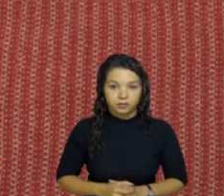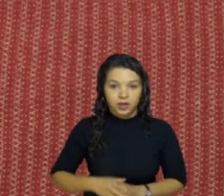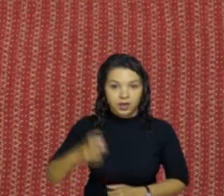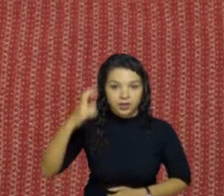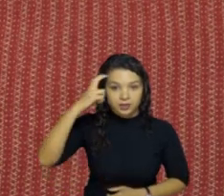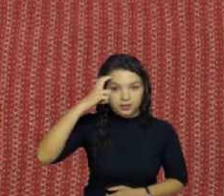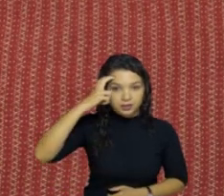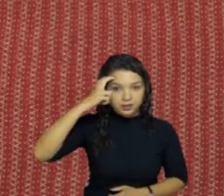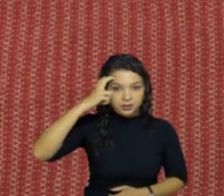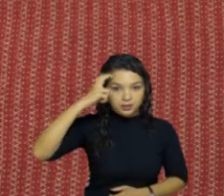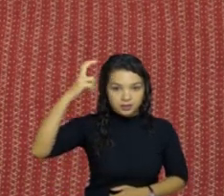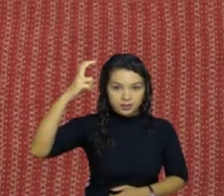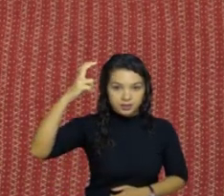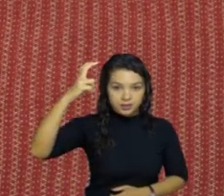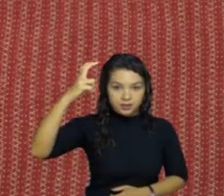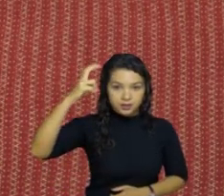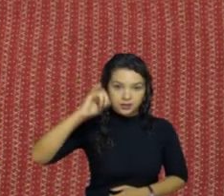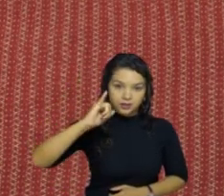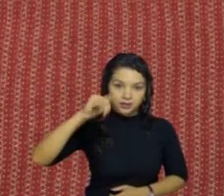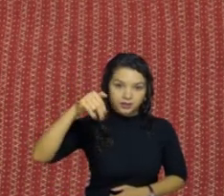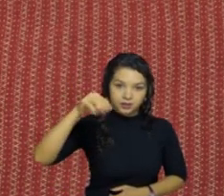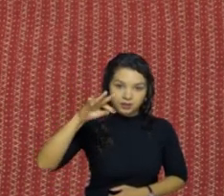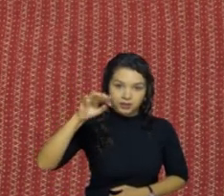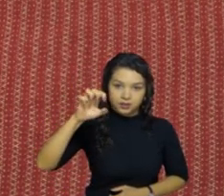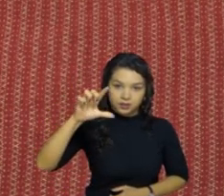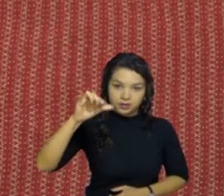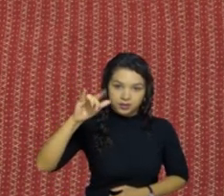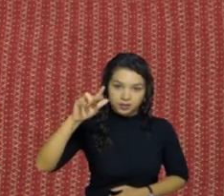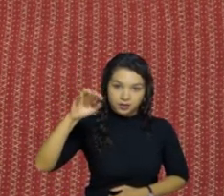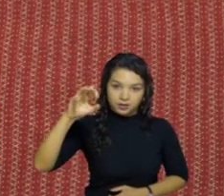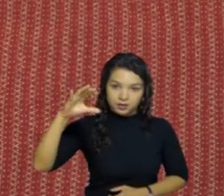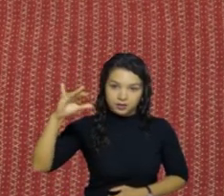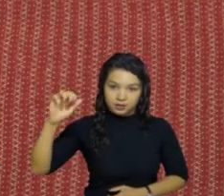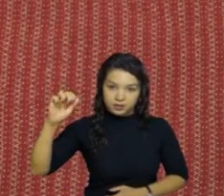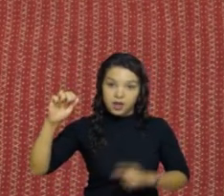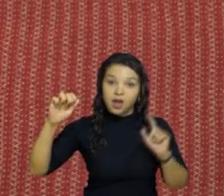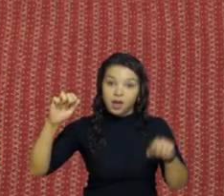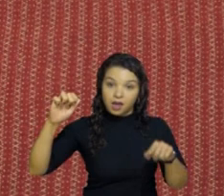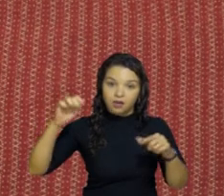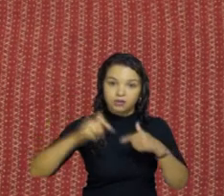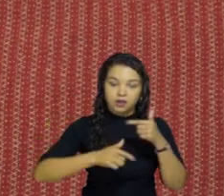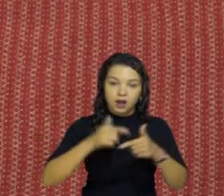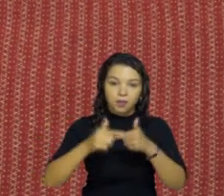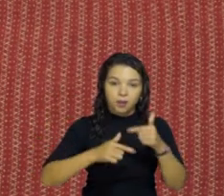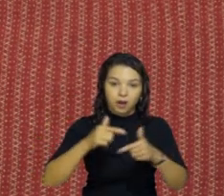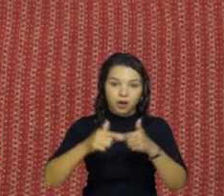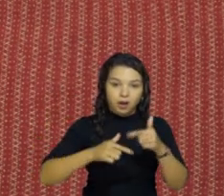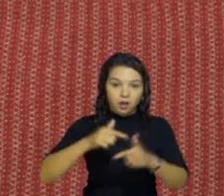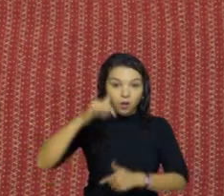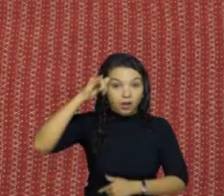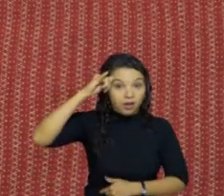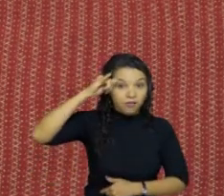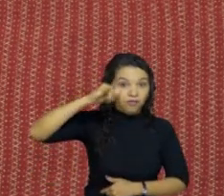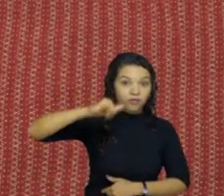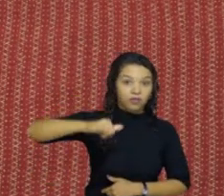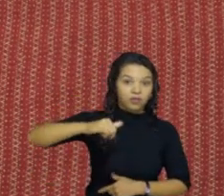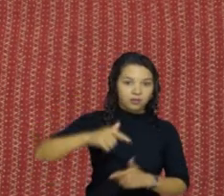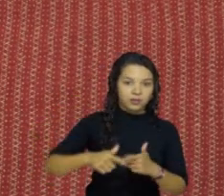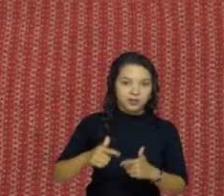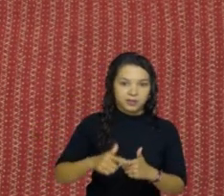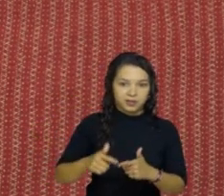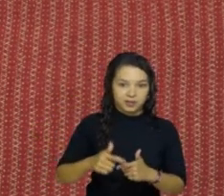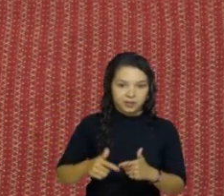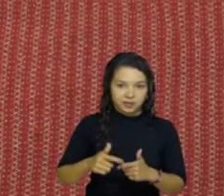inteligência. O trabalho de prevenção que normalmente acaba sendo feito por outras forças de